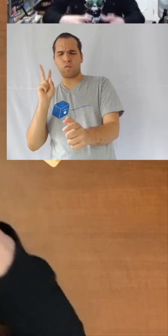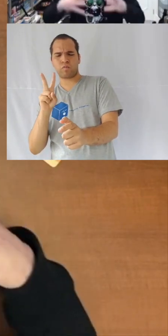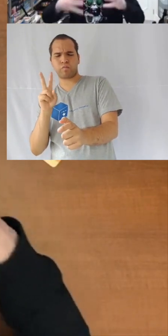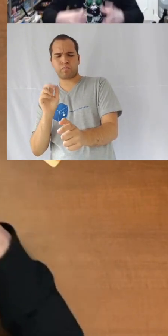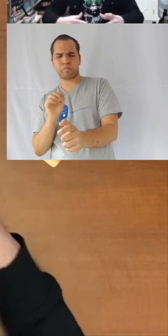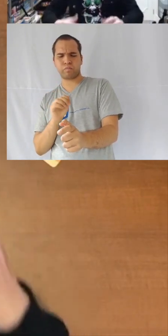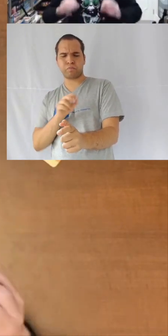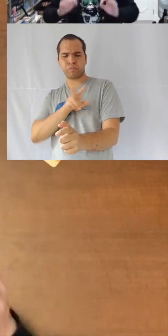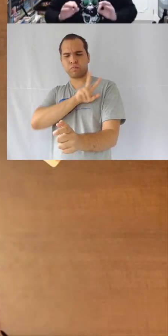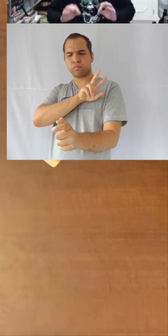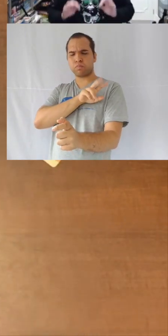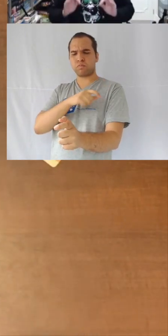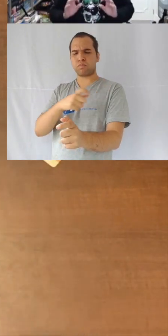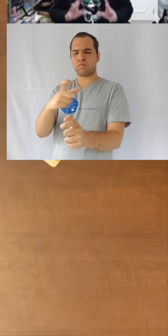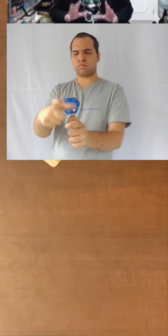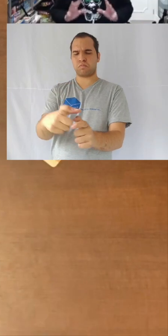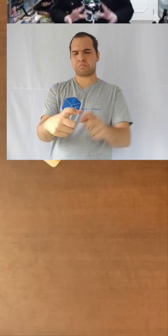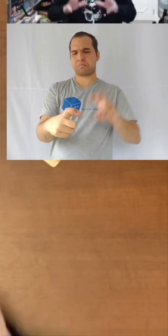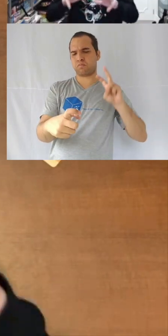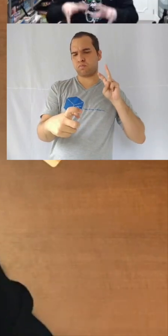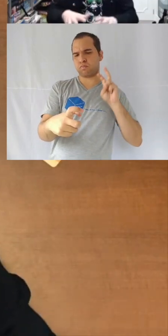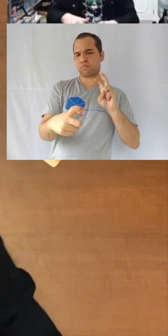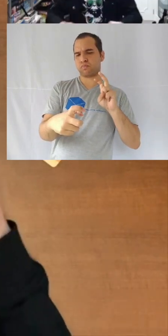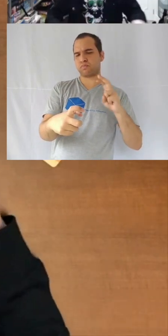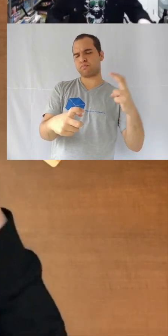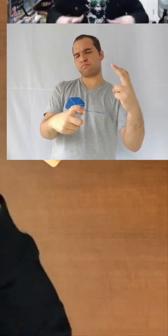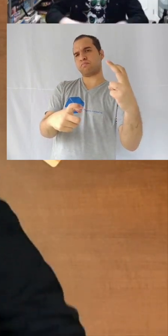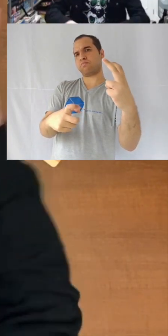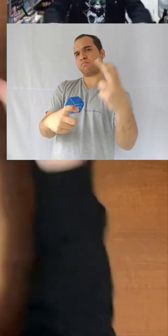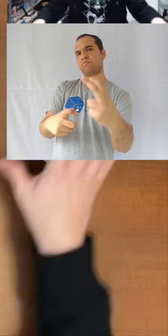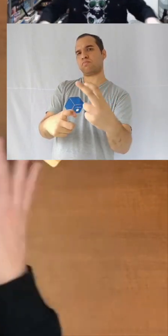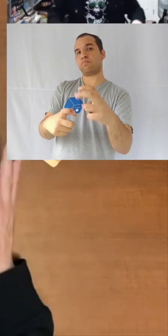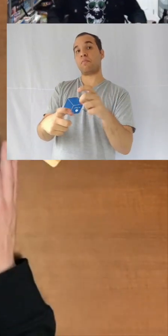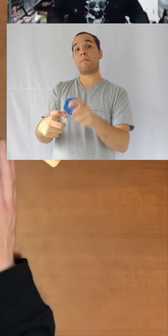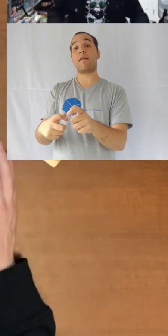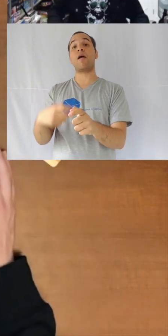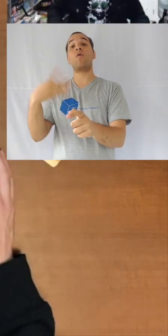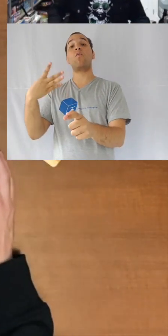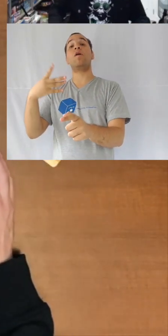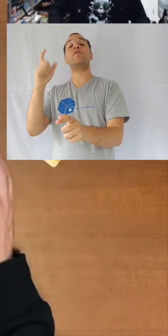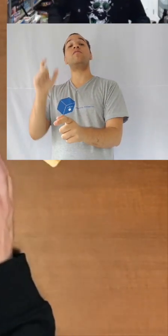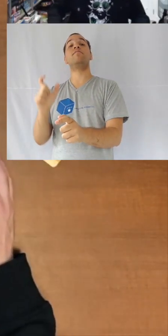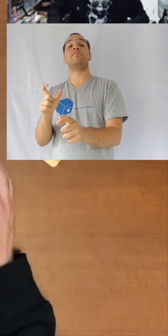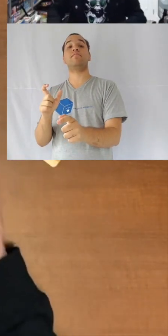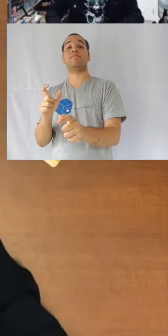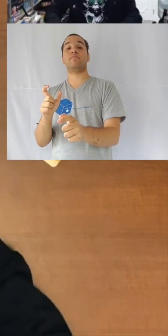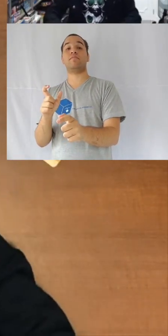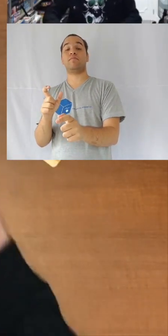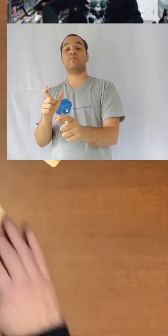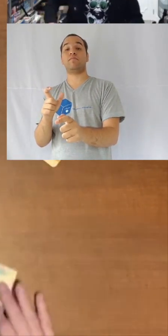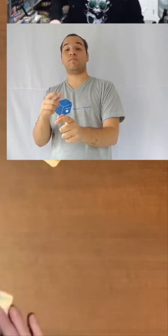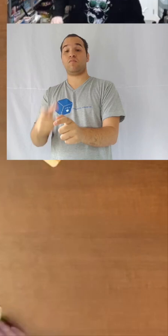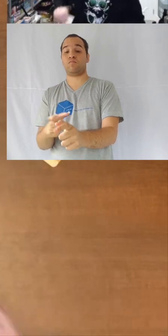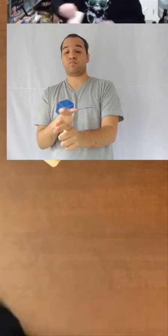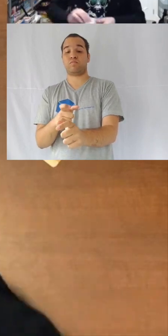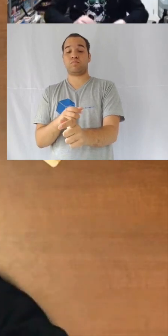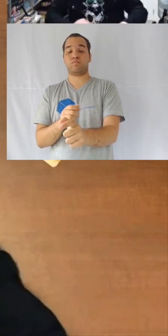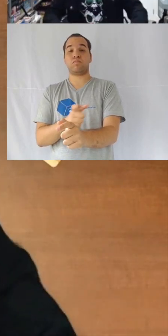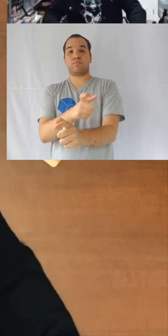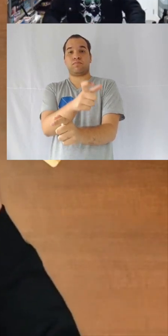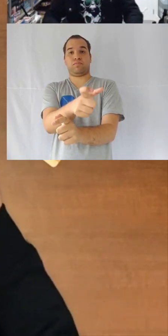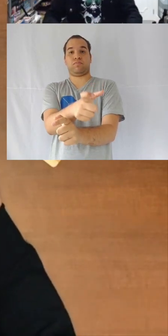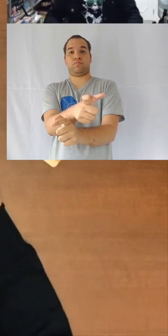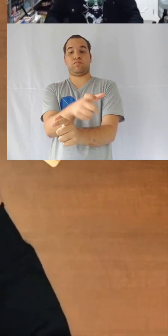uma determinada carta, e você tem que saber qual é a carta que está efetivamente na sua frente. Em quatro jogadores, que seria este exemplo, deixa eu ver,